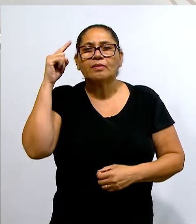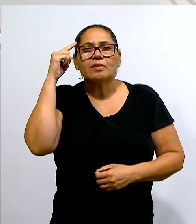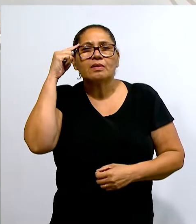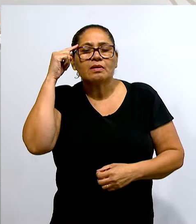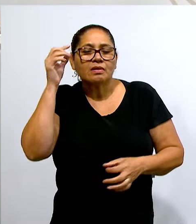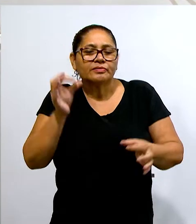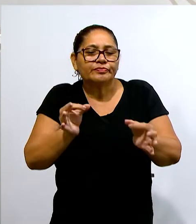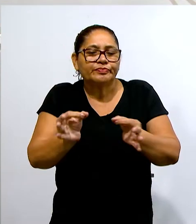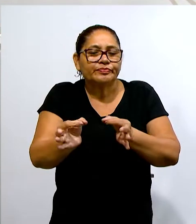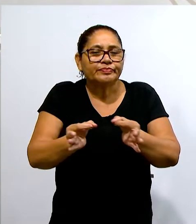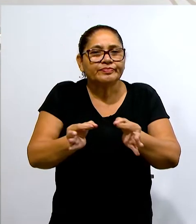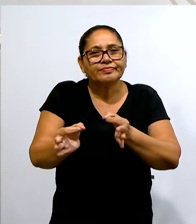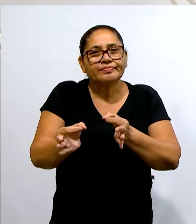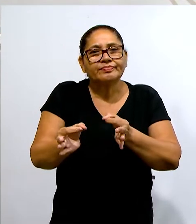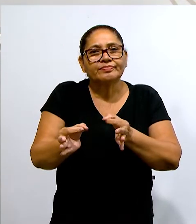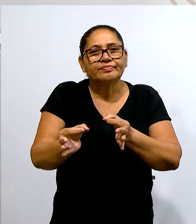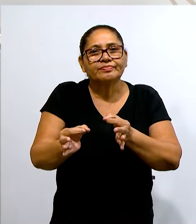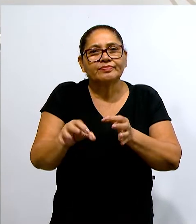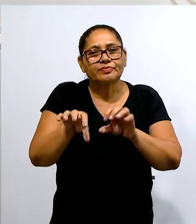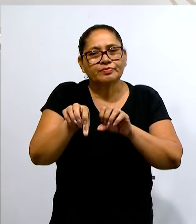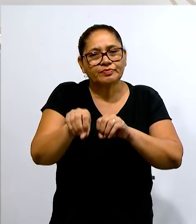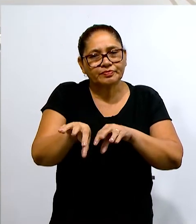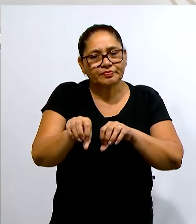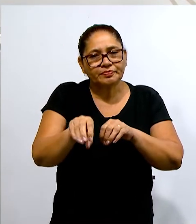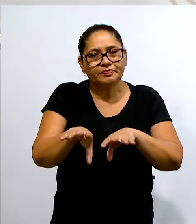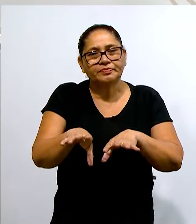na organização do seu ensino.